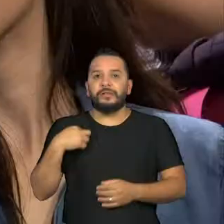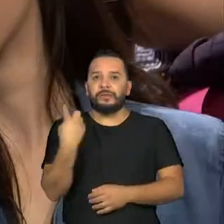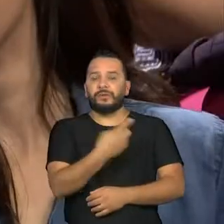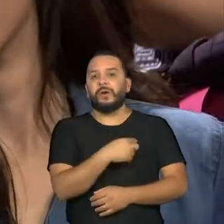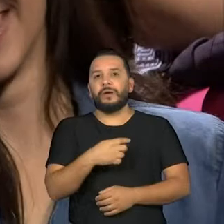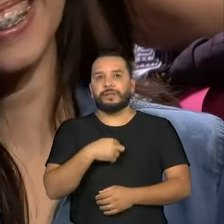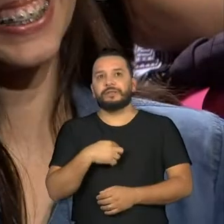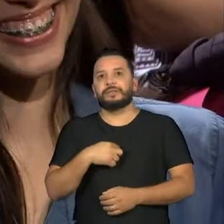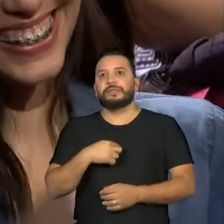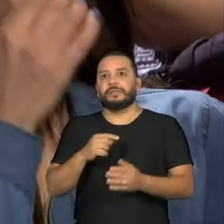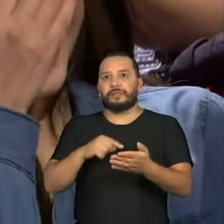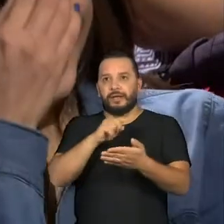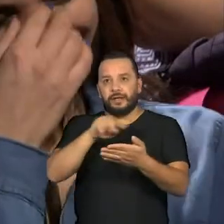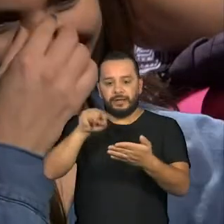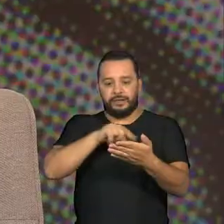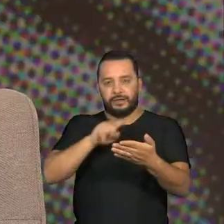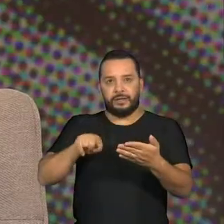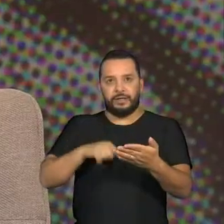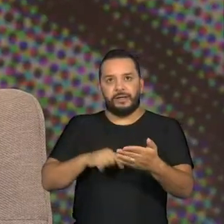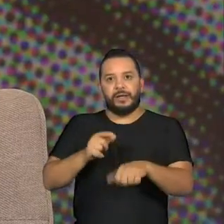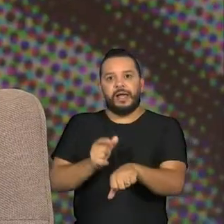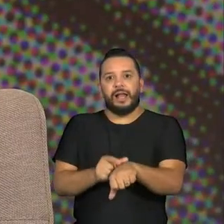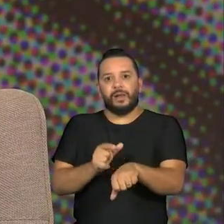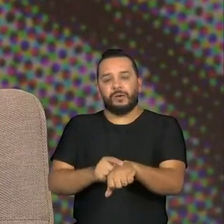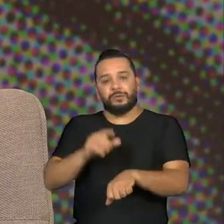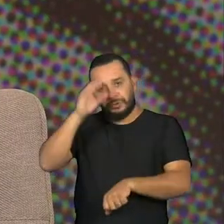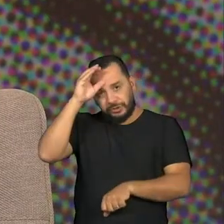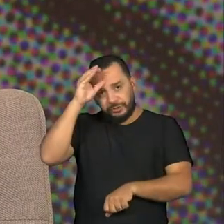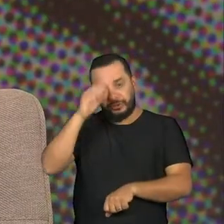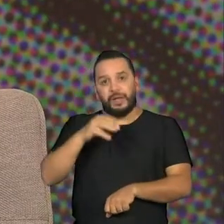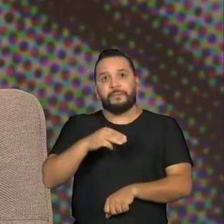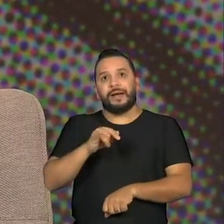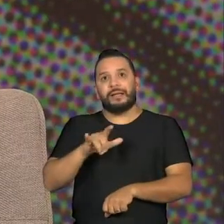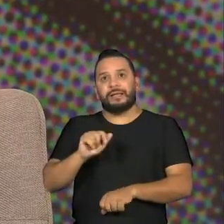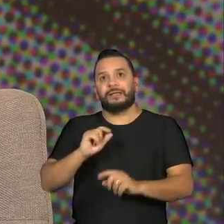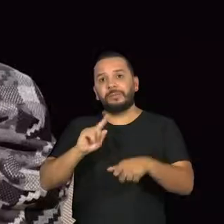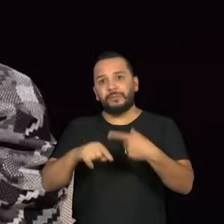um tio da Maria, depois a gente soube que esse relógio não funcionava.